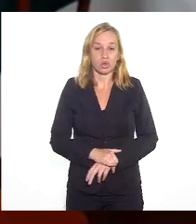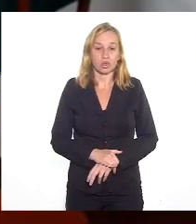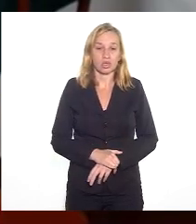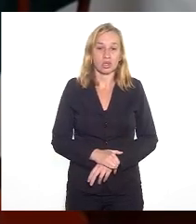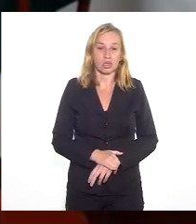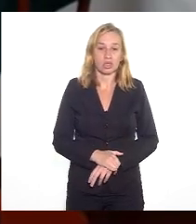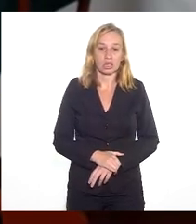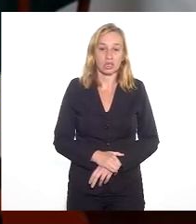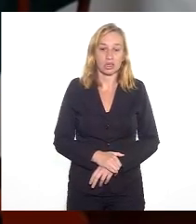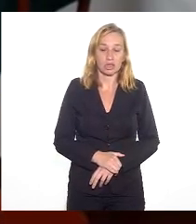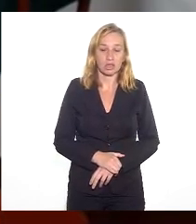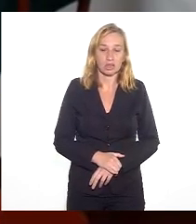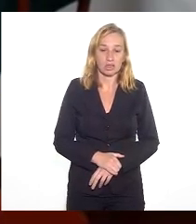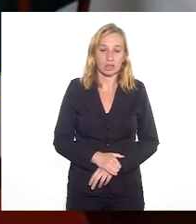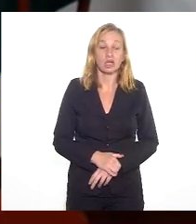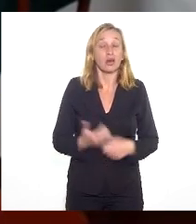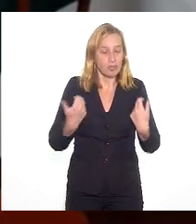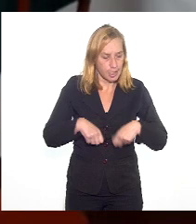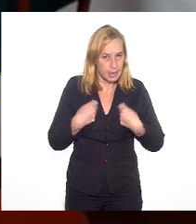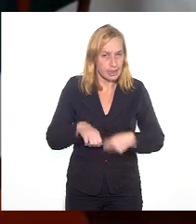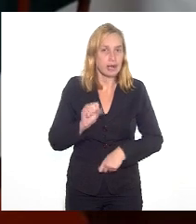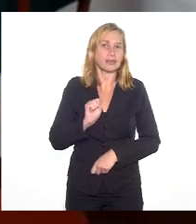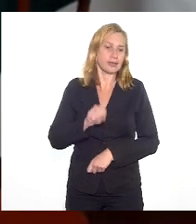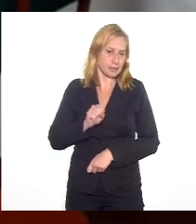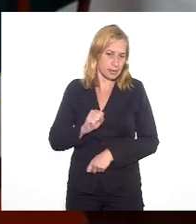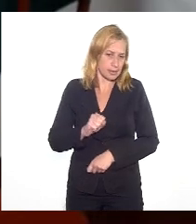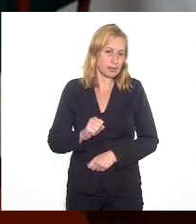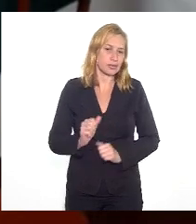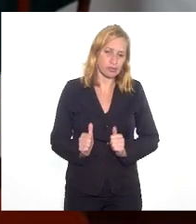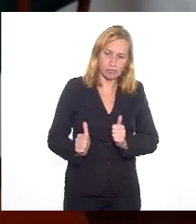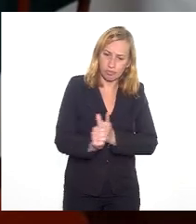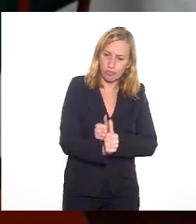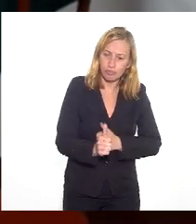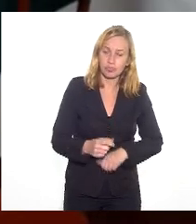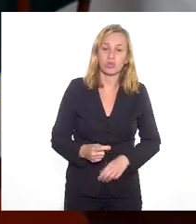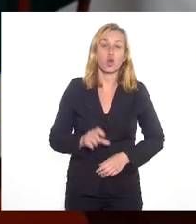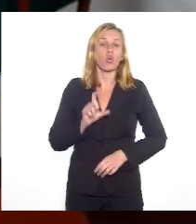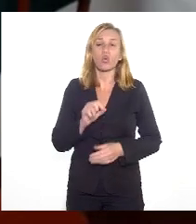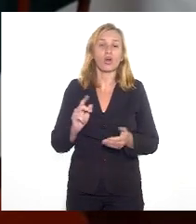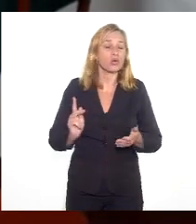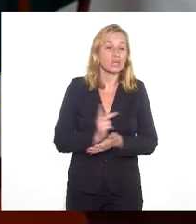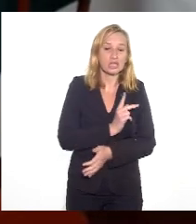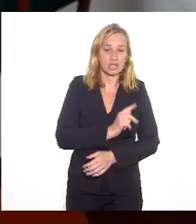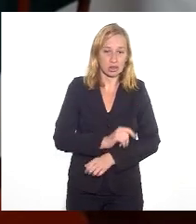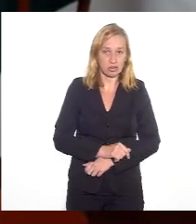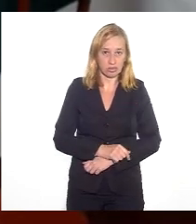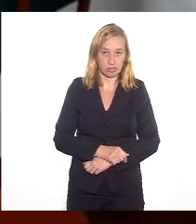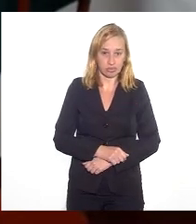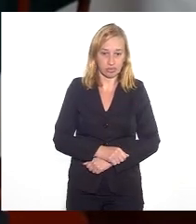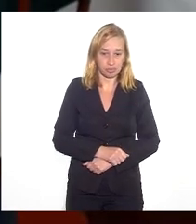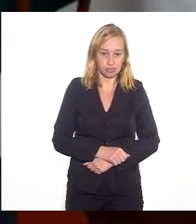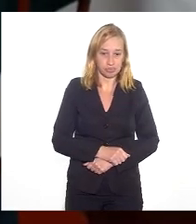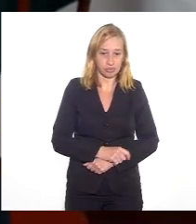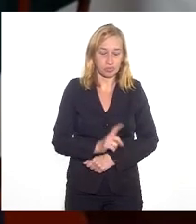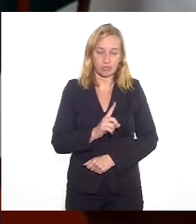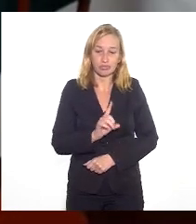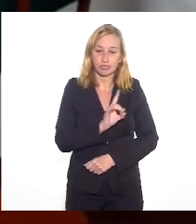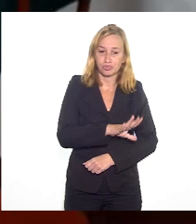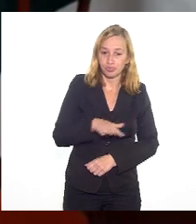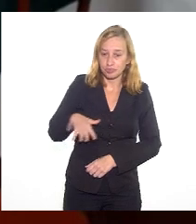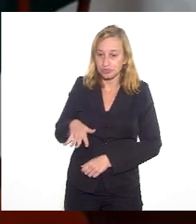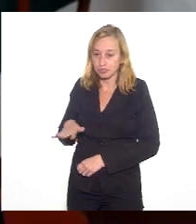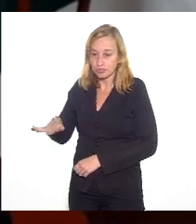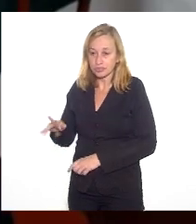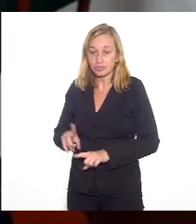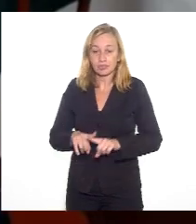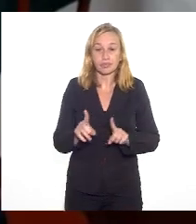ainda vamos precisar, sim, de enfrentamento. O que aconteceu, não só em comunidades, mas vamos